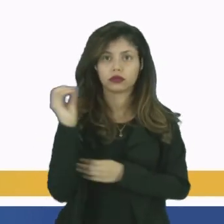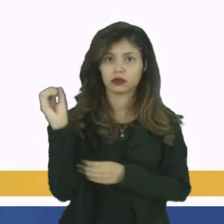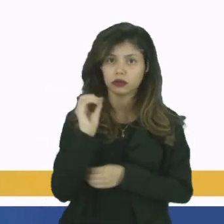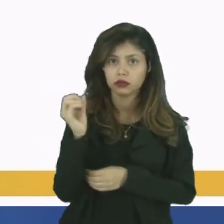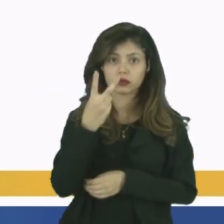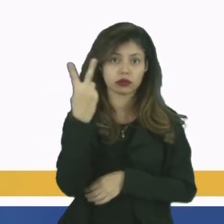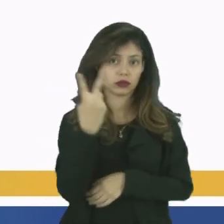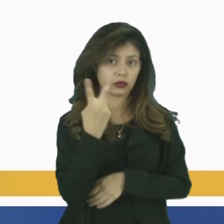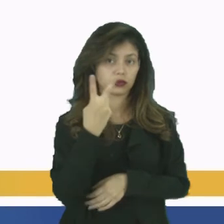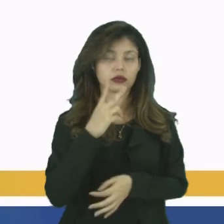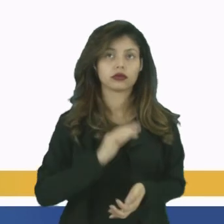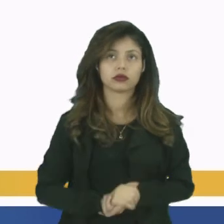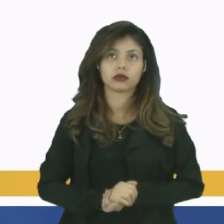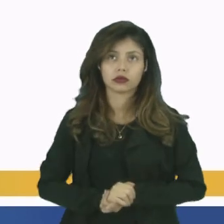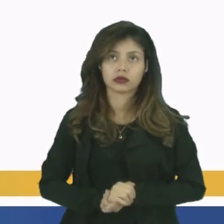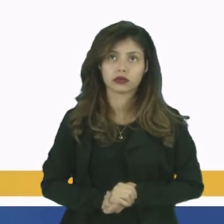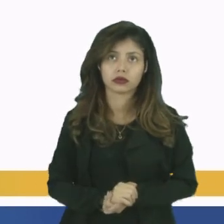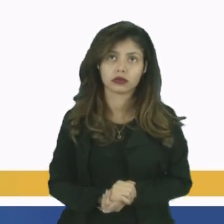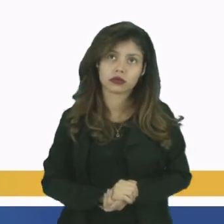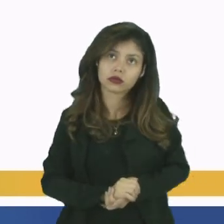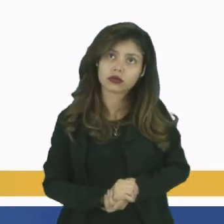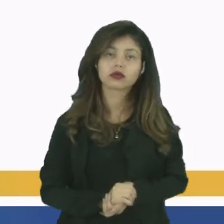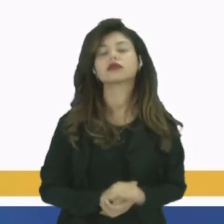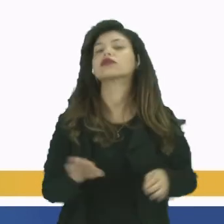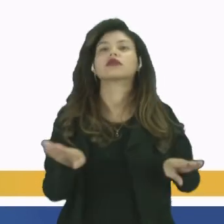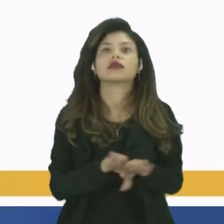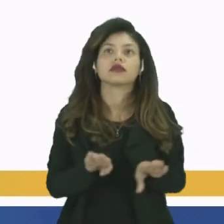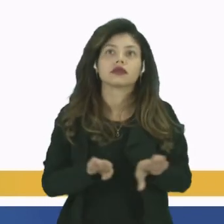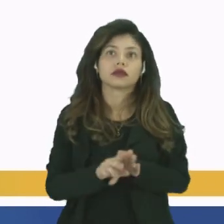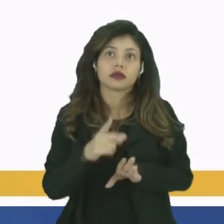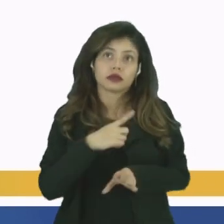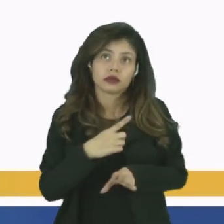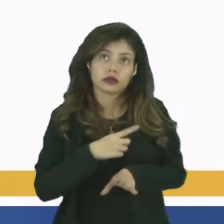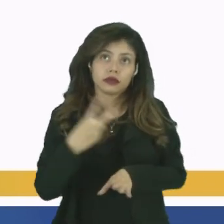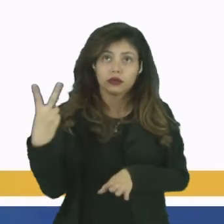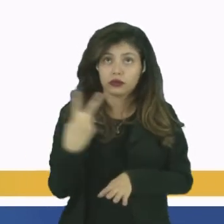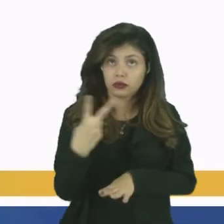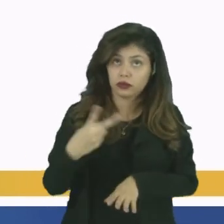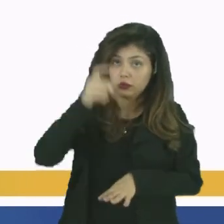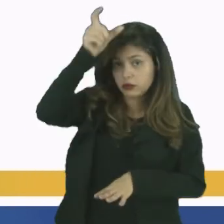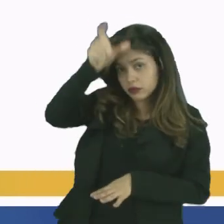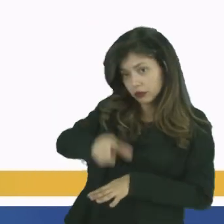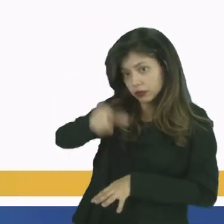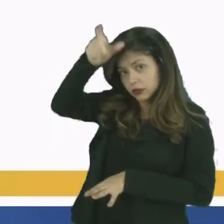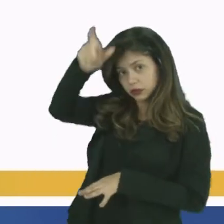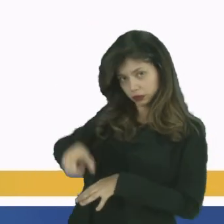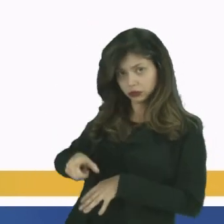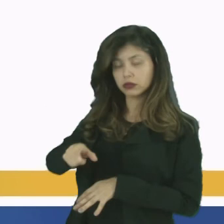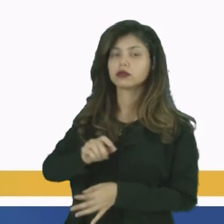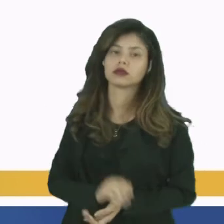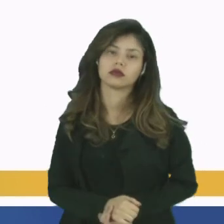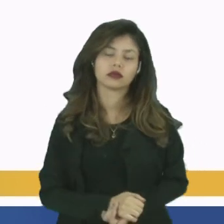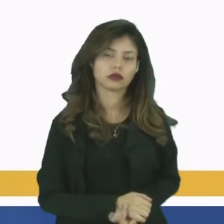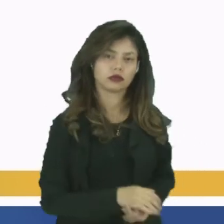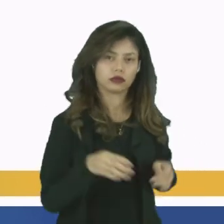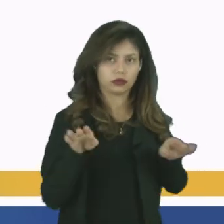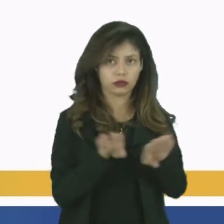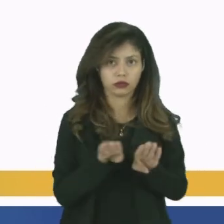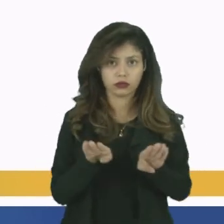por 2 vezes. De igual modo, eu tenho também o zero na segunda coluna.